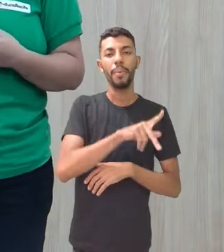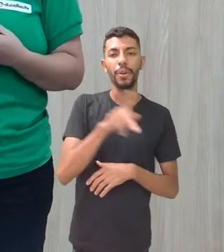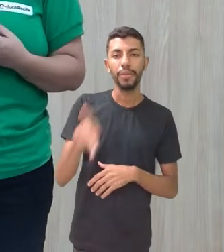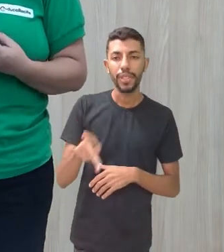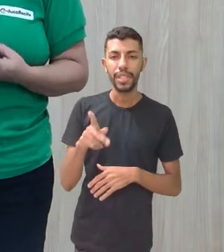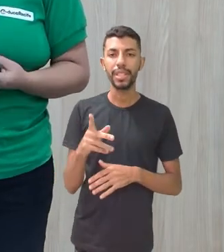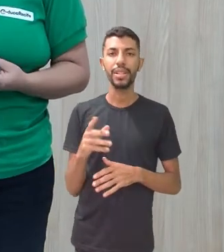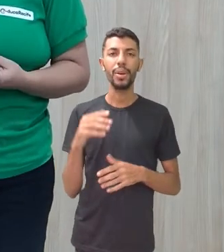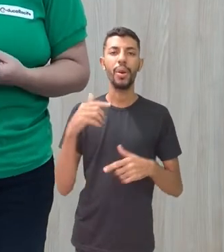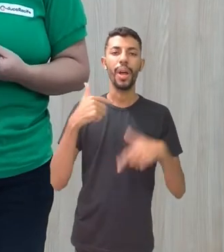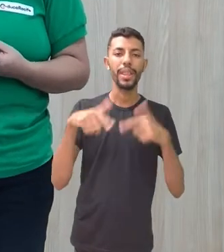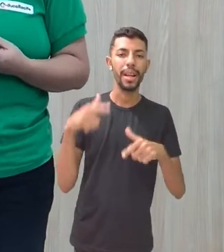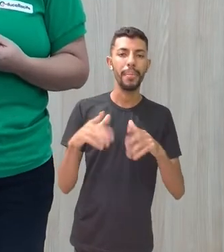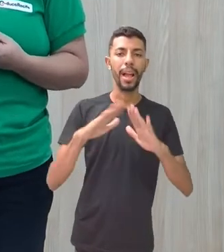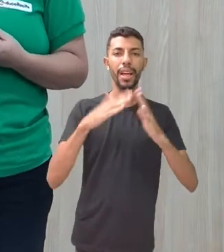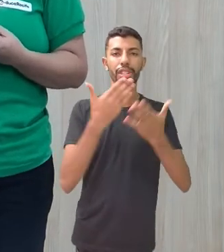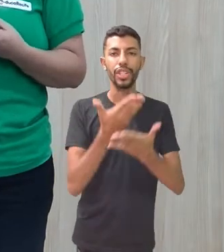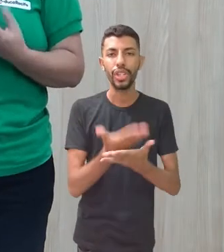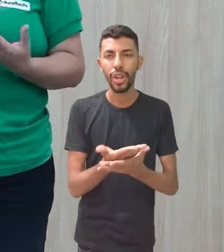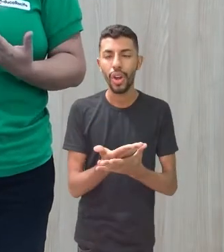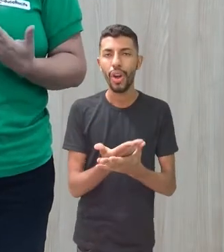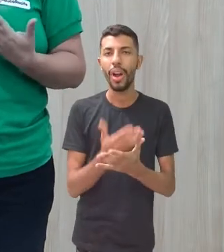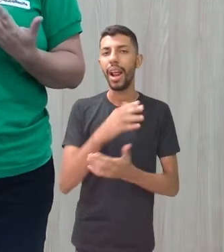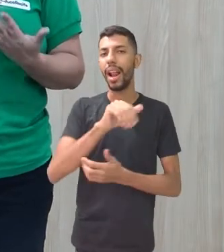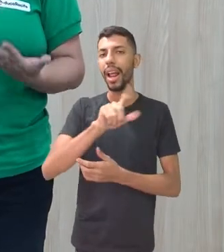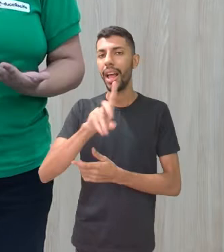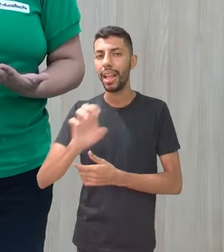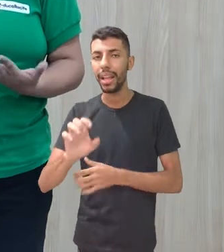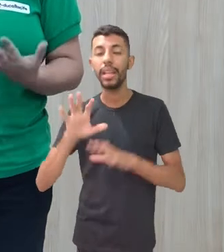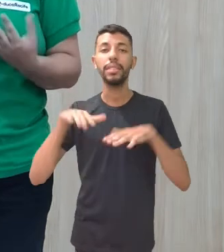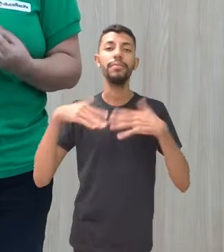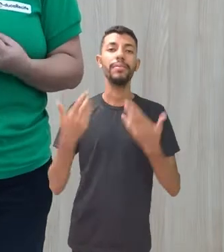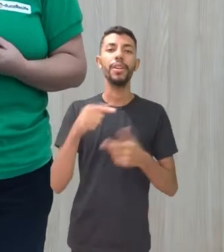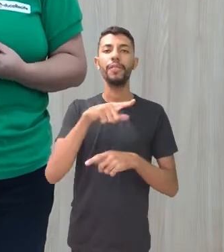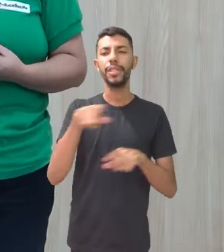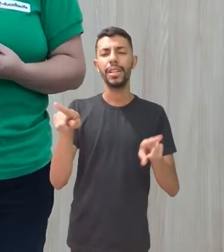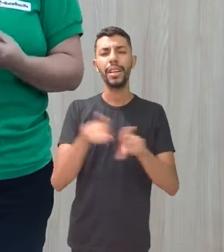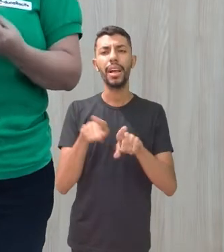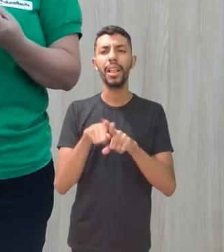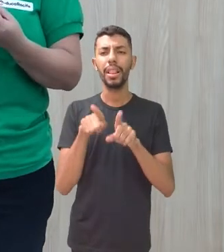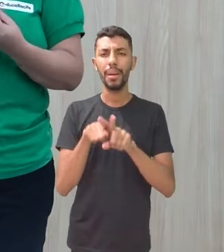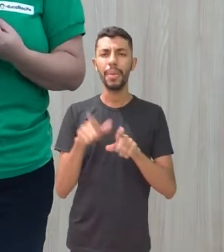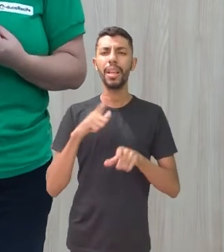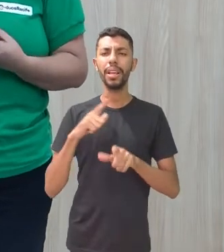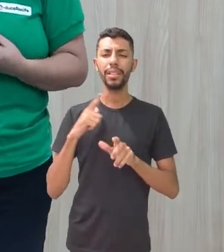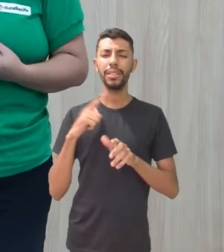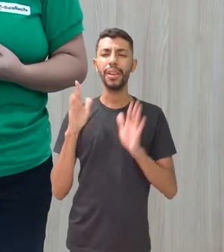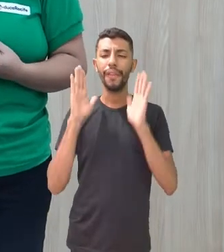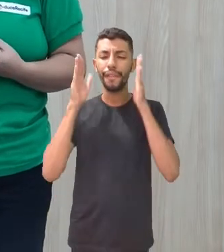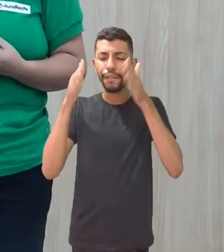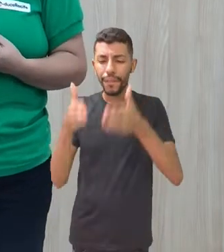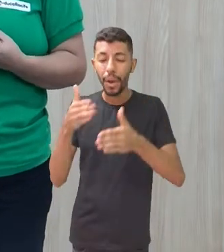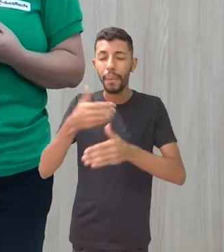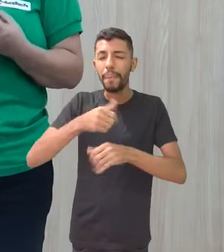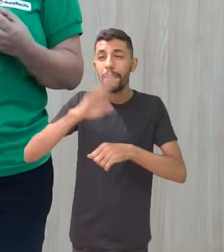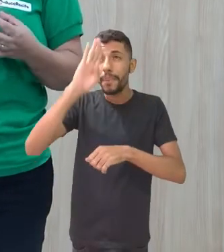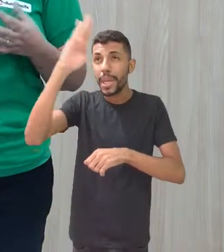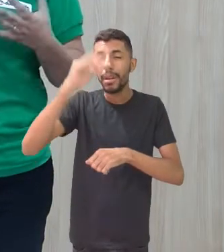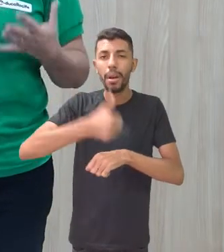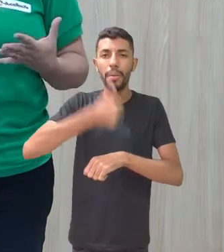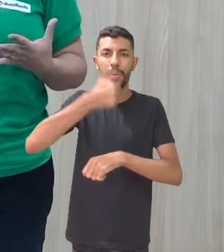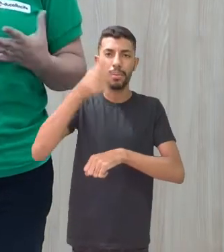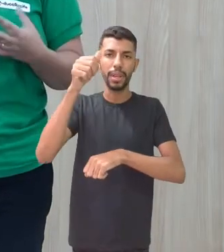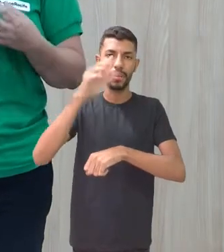creches, ADE, tenham um olhar, principalmente nesse primeiro momento, nesses